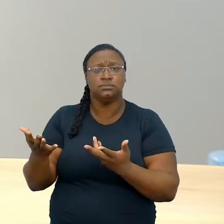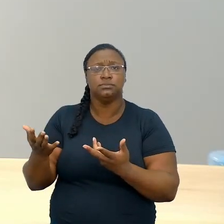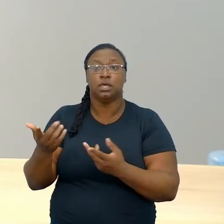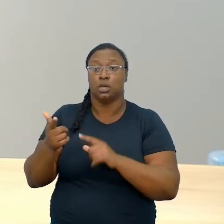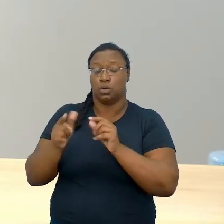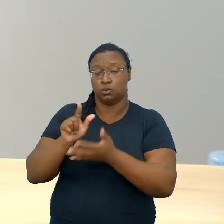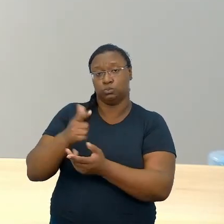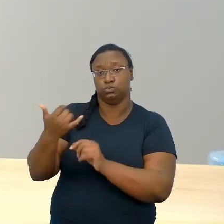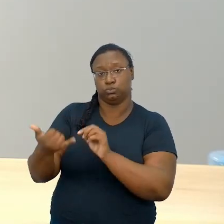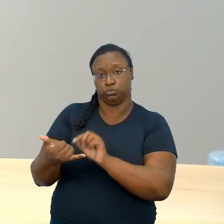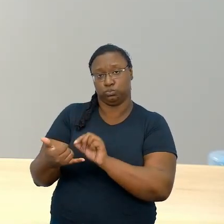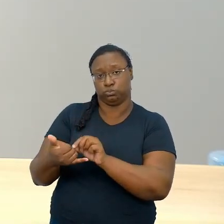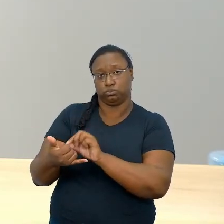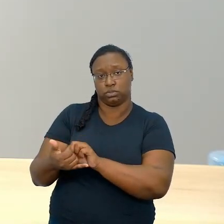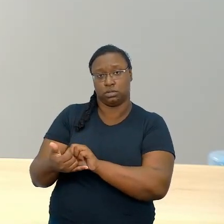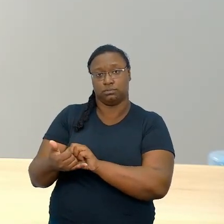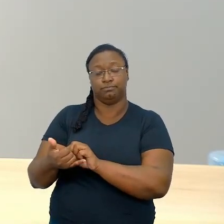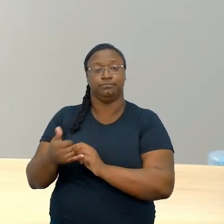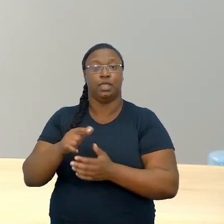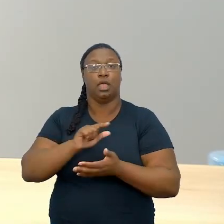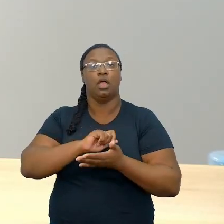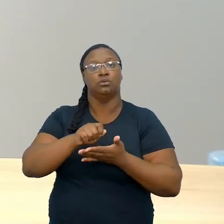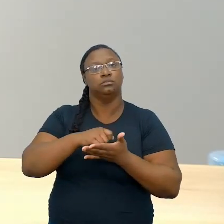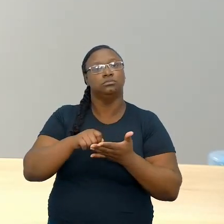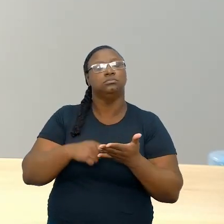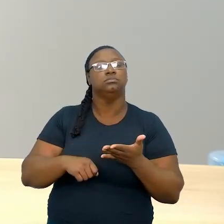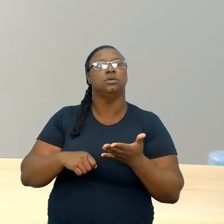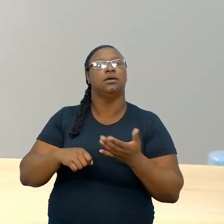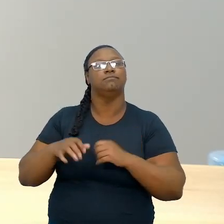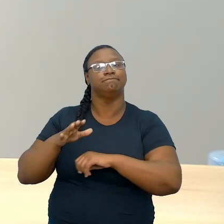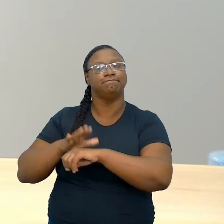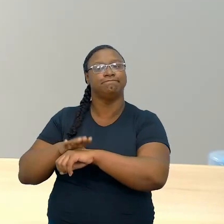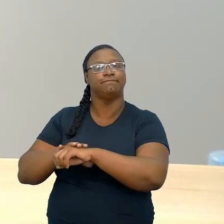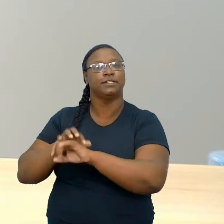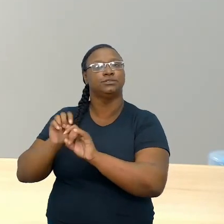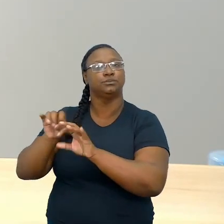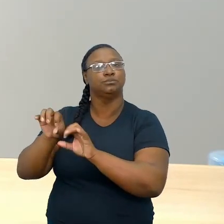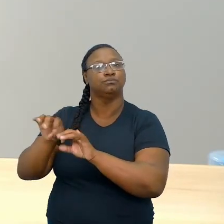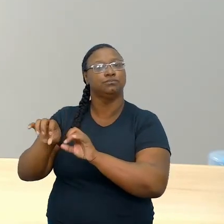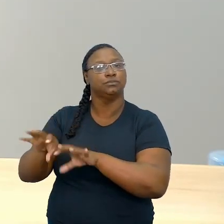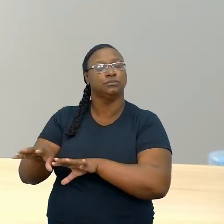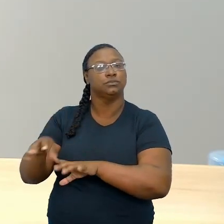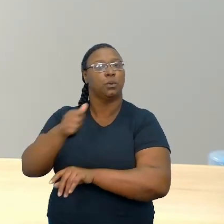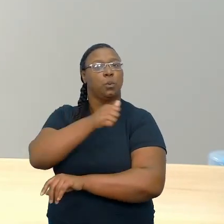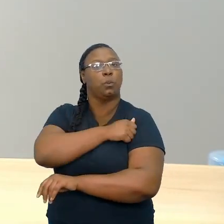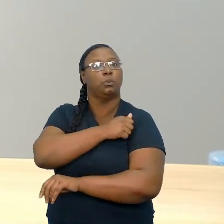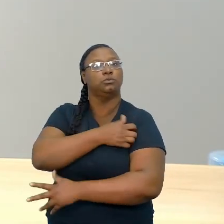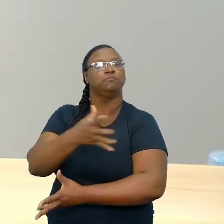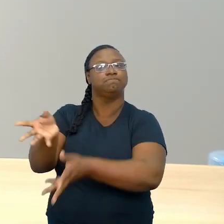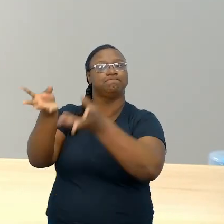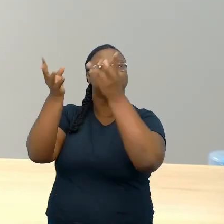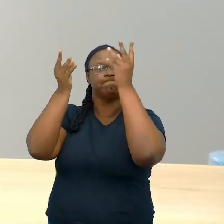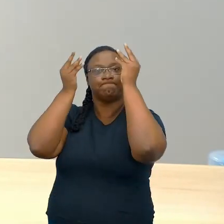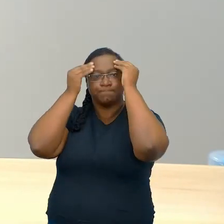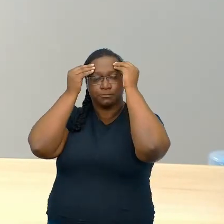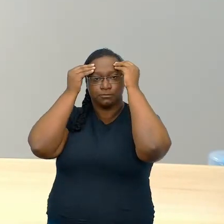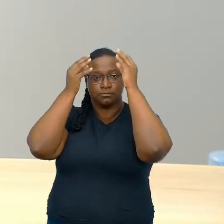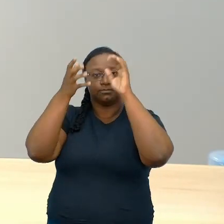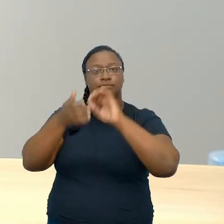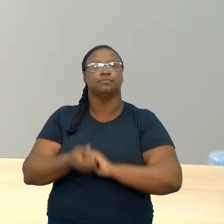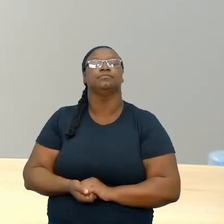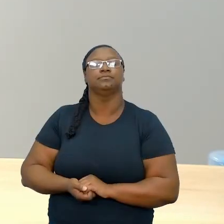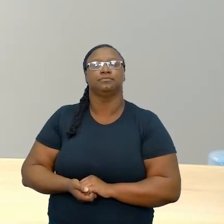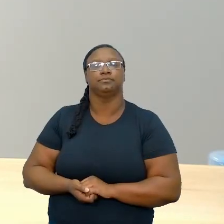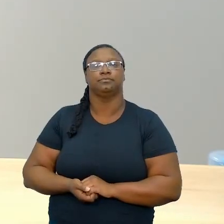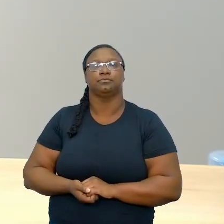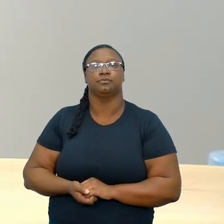que exige uma autonomia do estudante, né? É o protagonismo dele que vai estar aí em xeque, né? Na